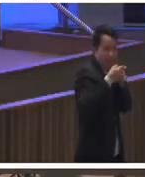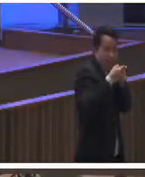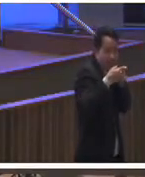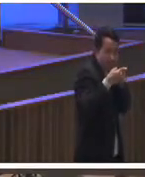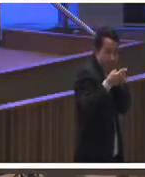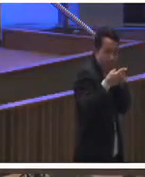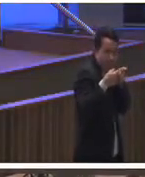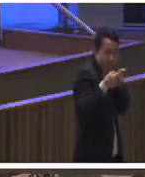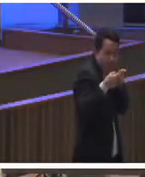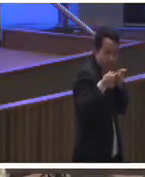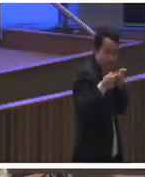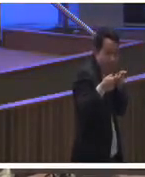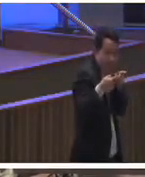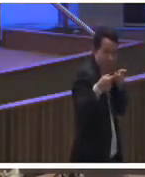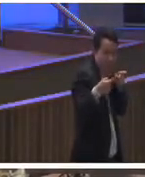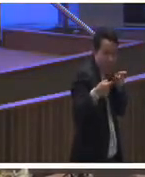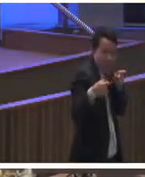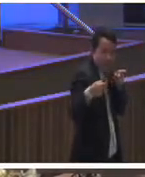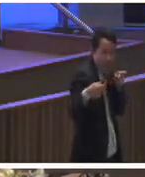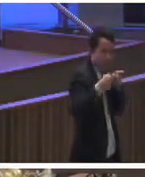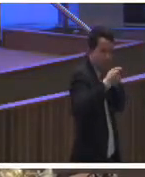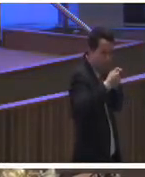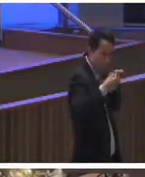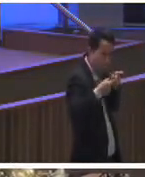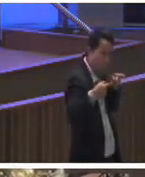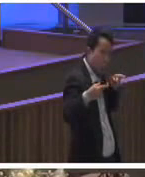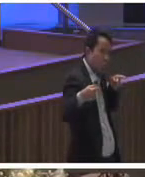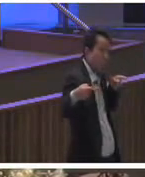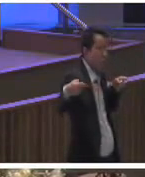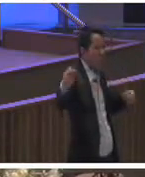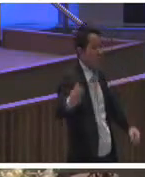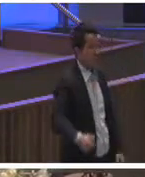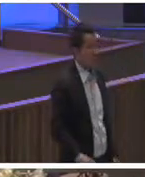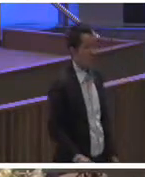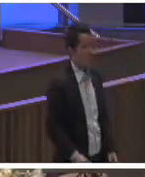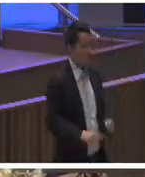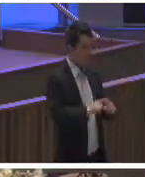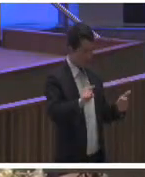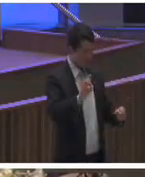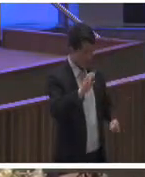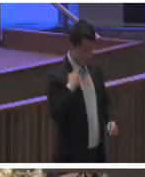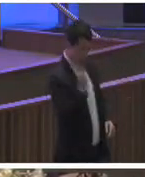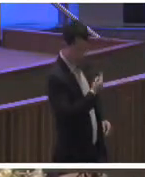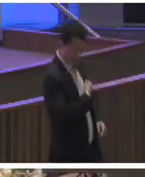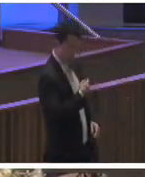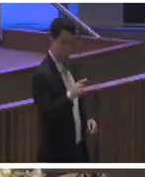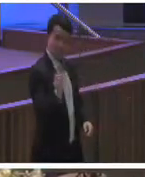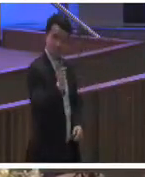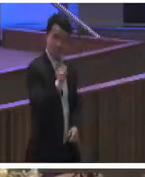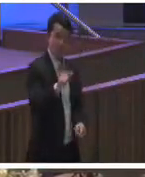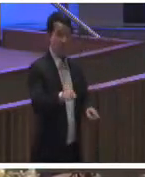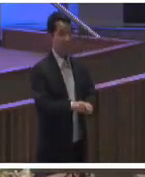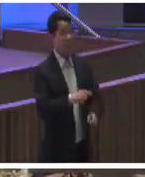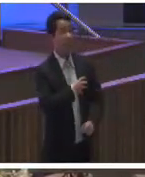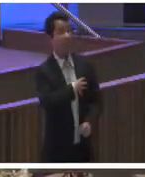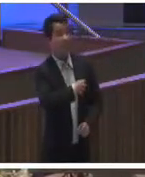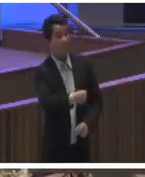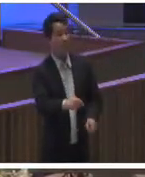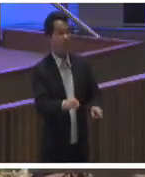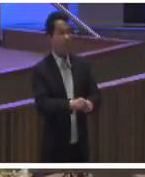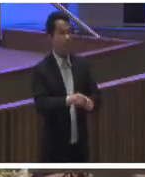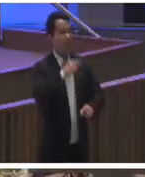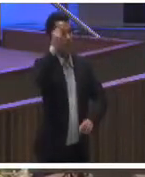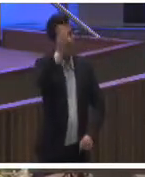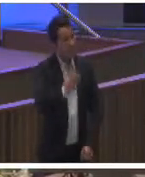está na mente dos nossos filhos, está na mente de uma nação. O brasileiro acredita que não tem jeito para o